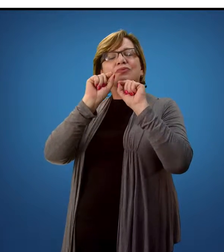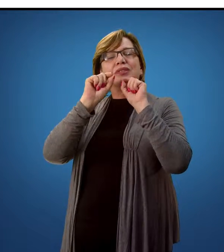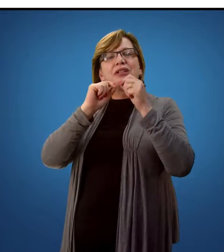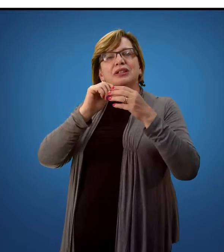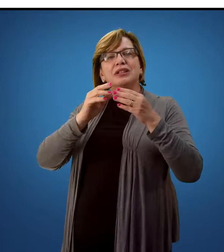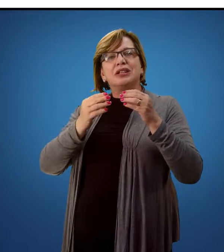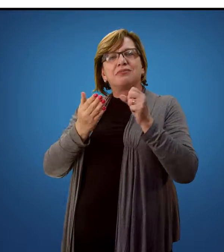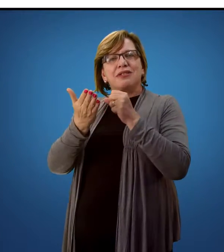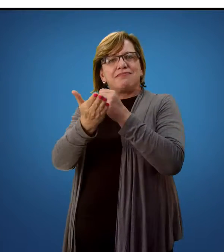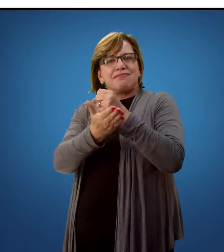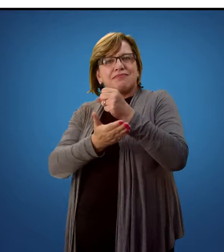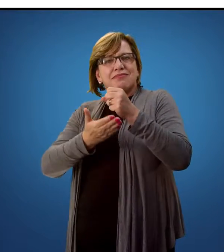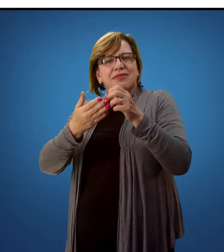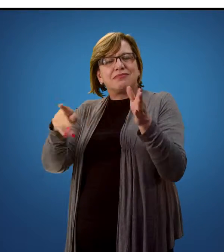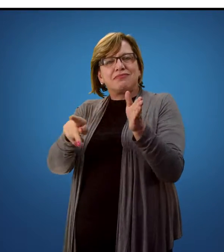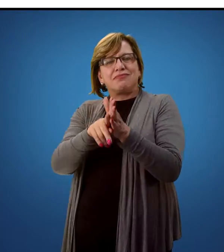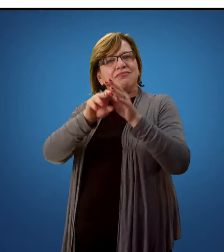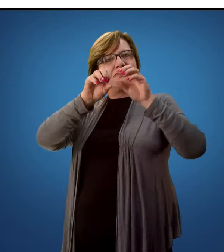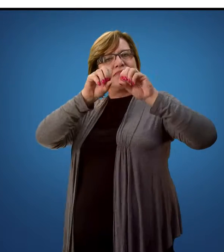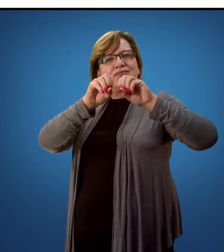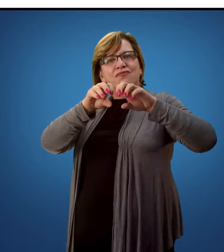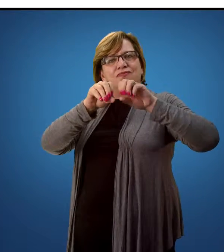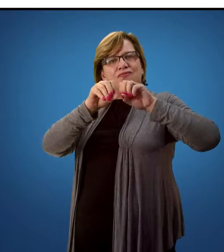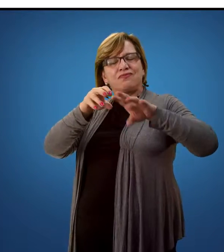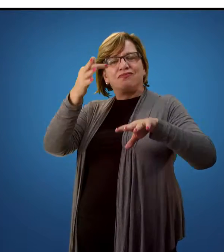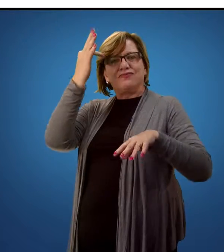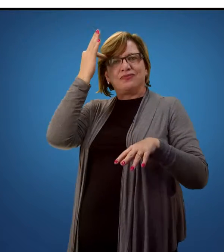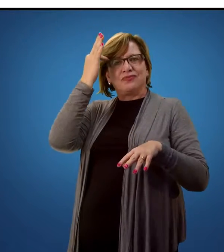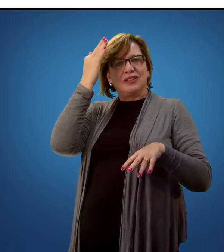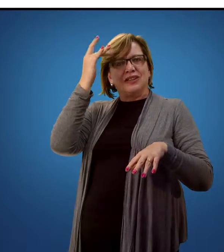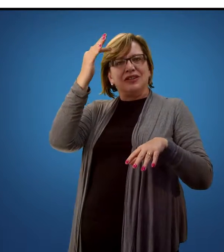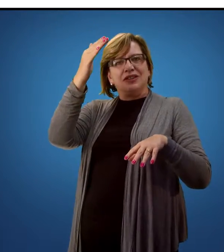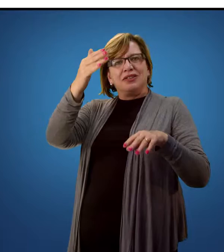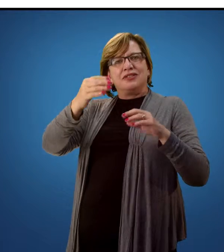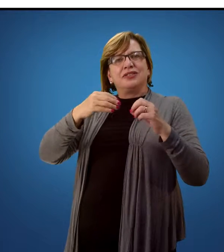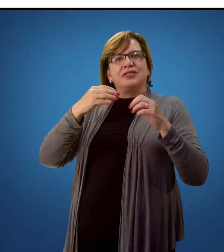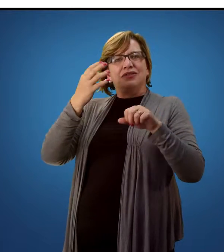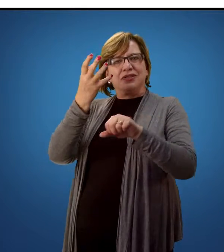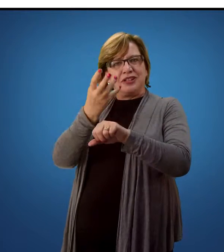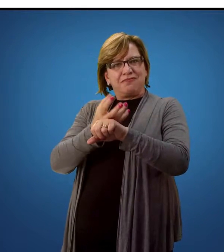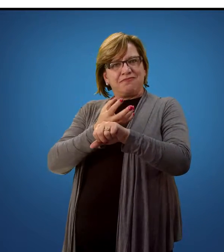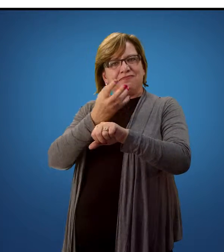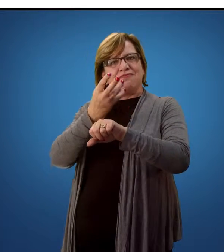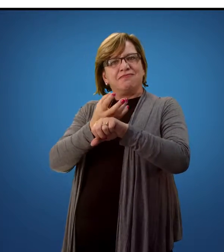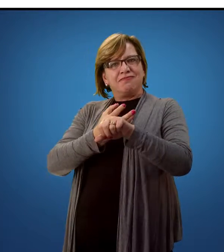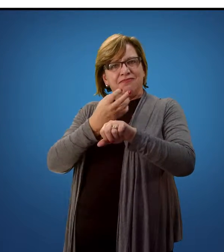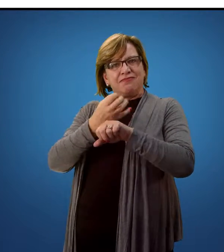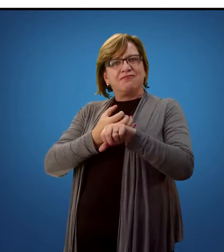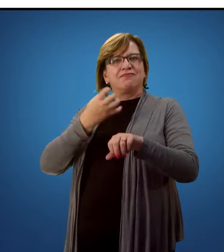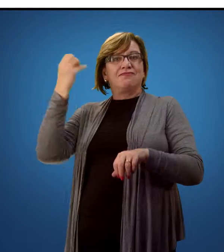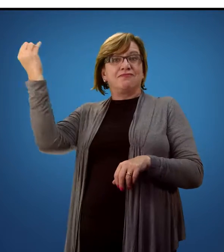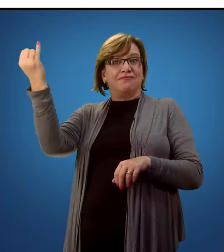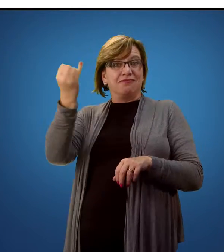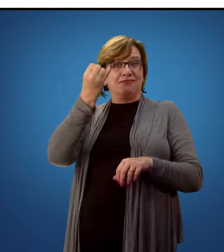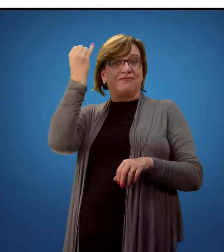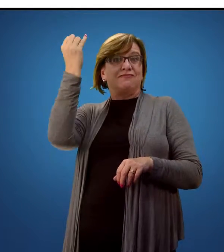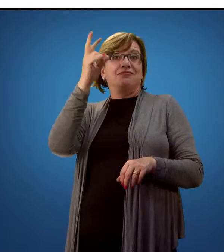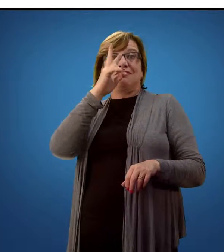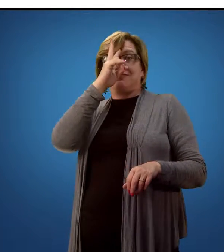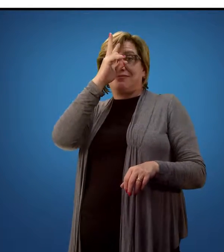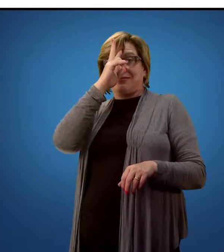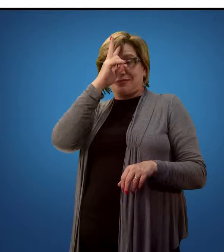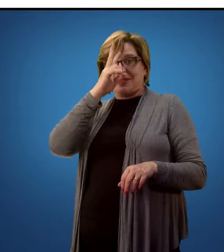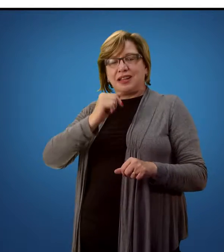aparato educacional prata' ofertando essa disciplina que é tão importante para o ensino médio bom eu